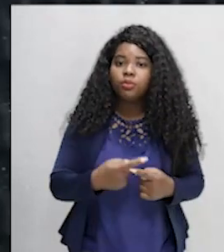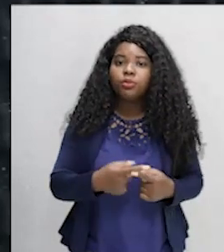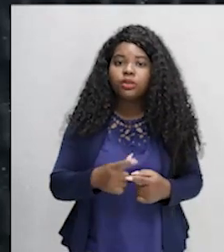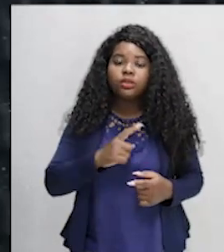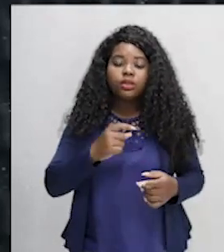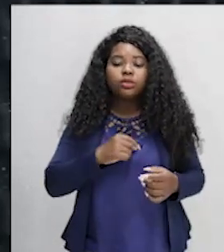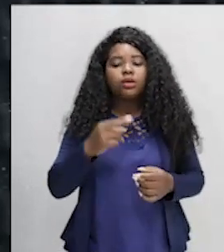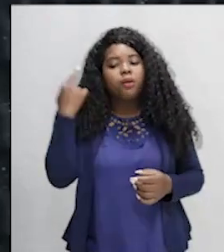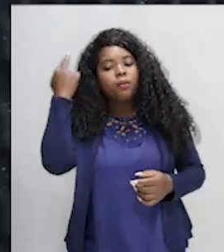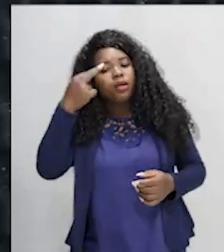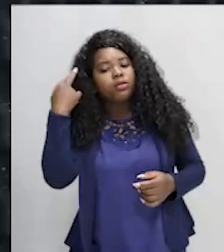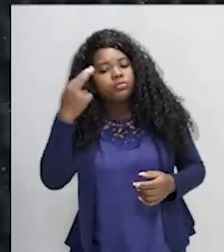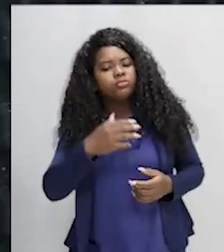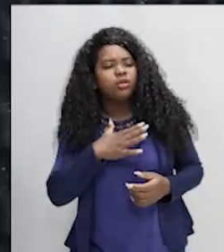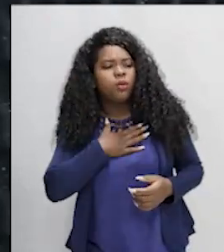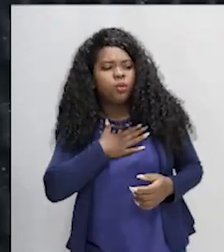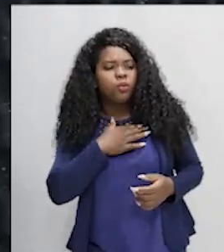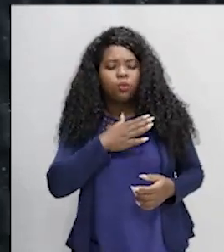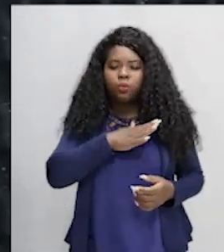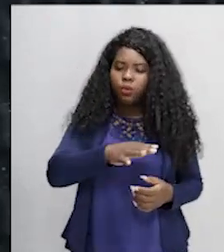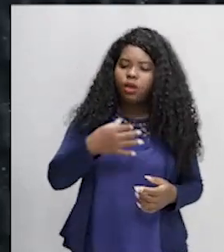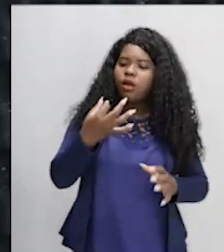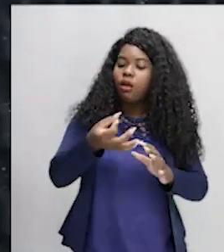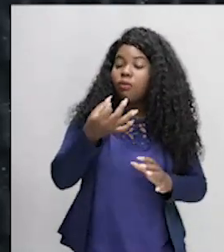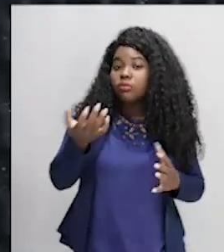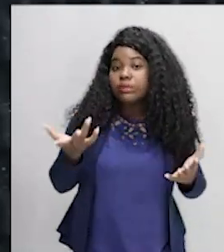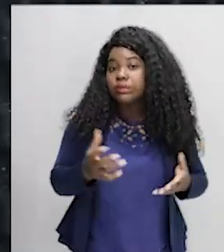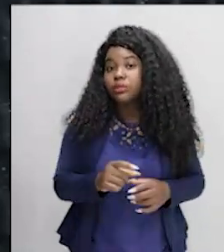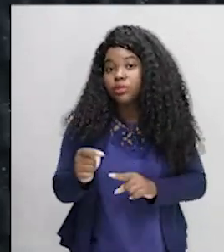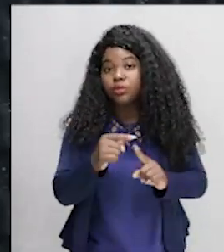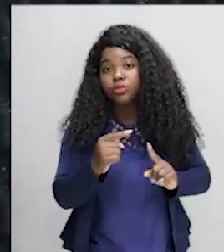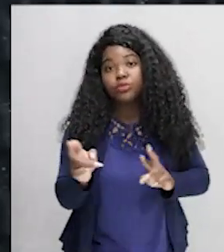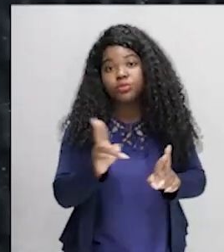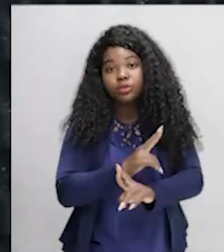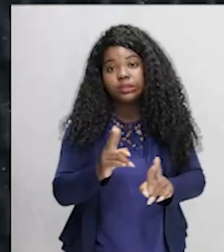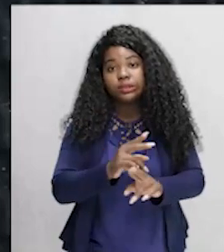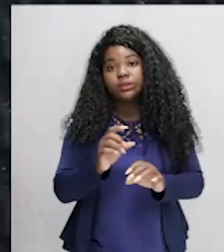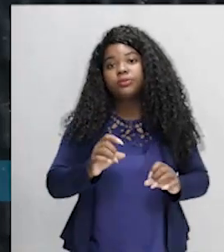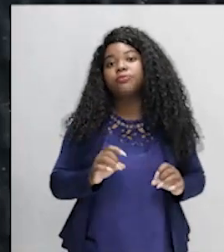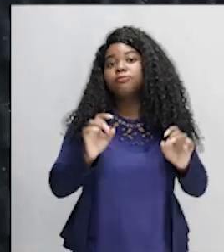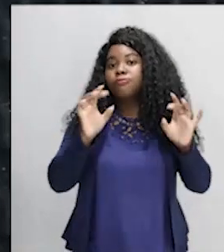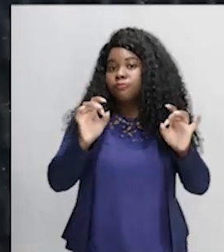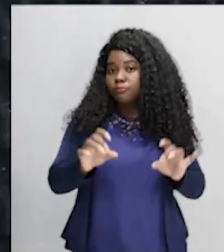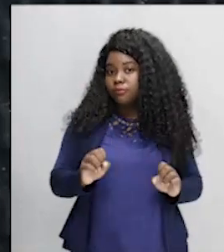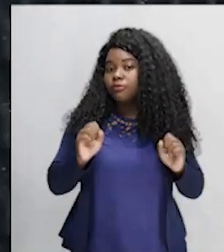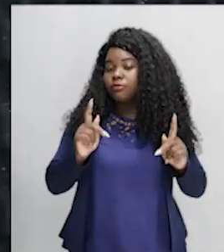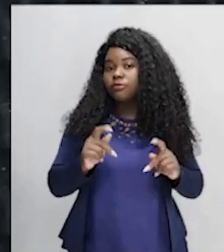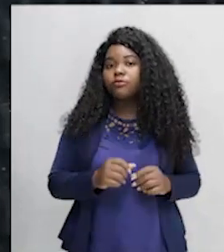interferência. Você diz, ou eu gosto ou eu não gosto. Isso já é um tipo de relação específica.